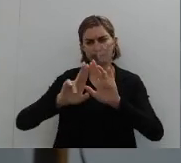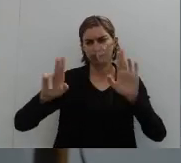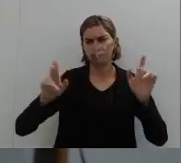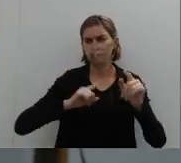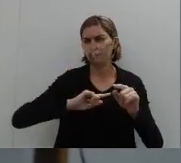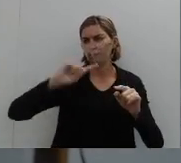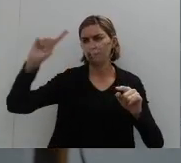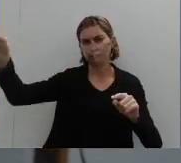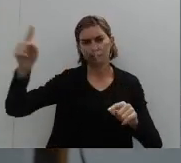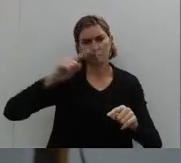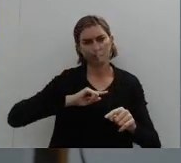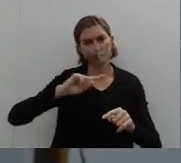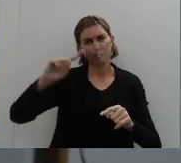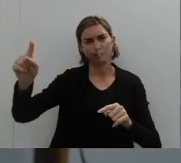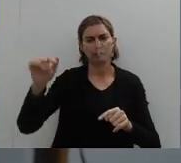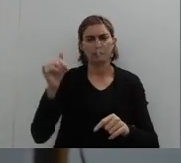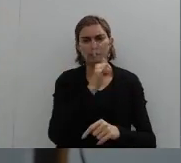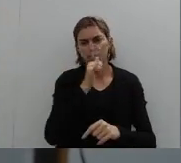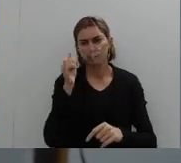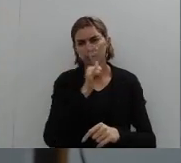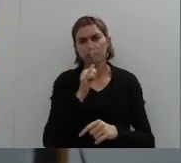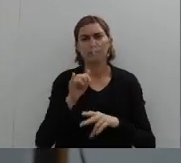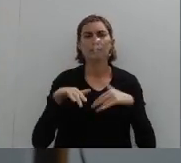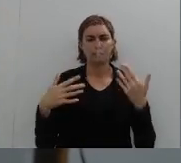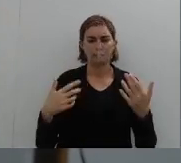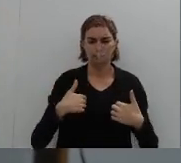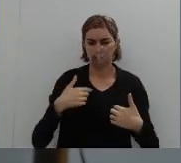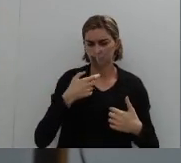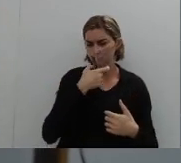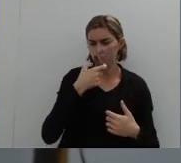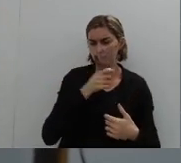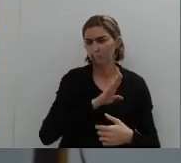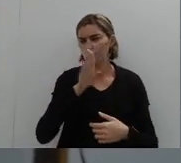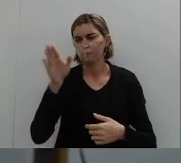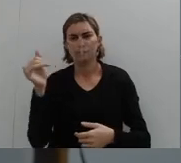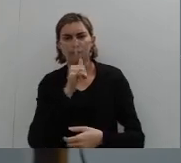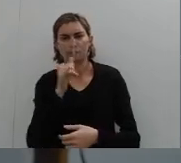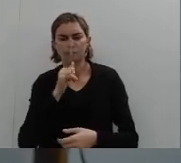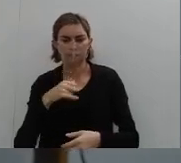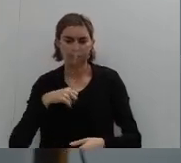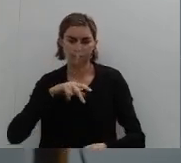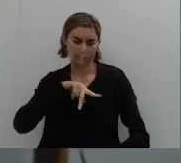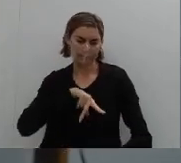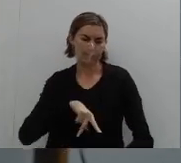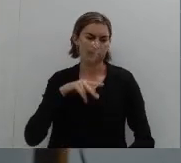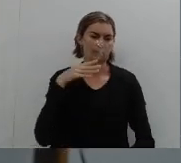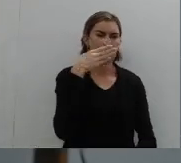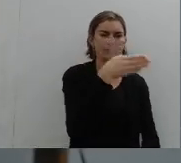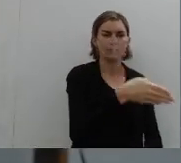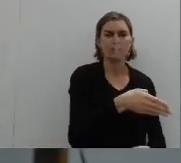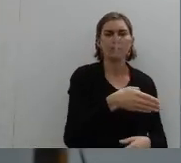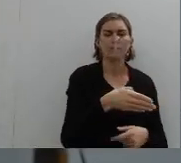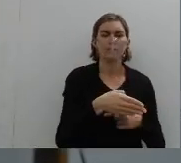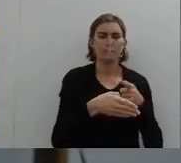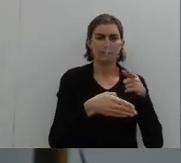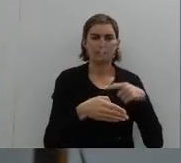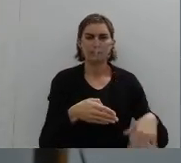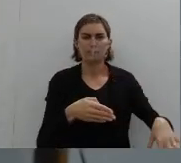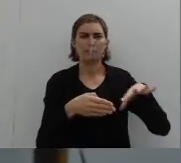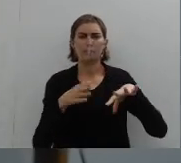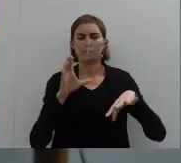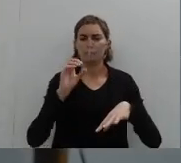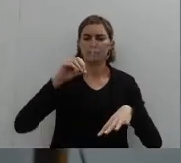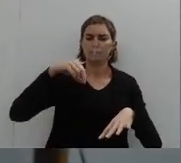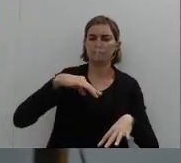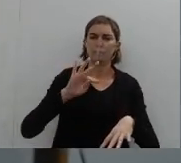e vindas na Itália, então eu estou na Inglaterra, eu vou para a Itália, eu estou em Portugal, passo lá por